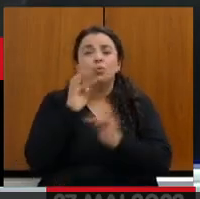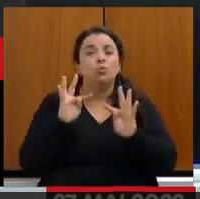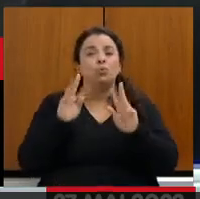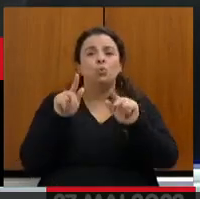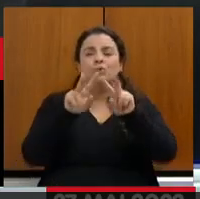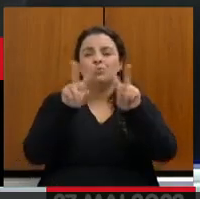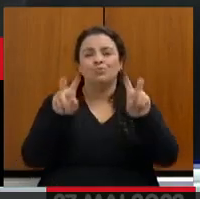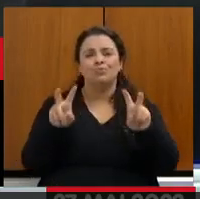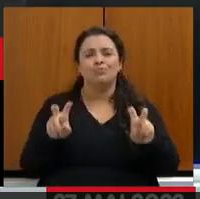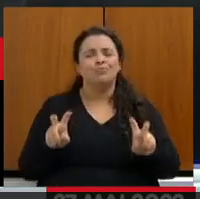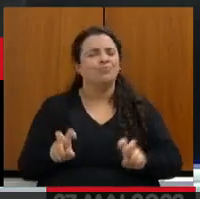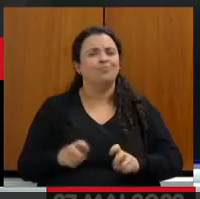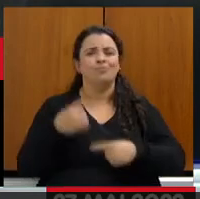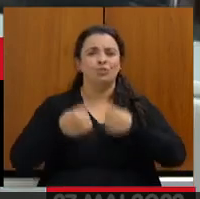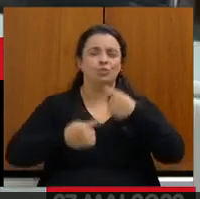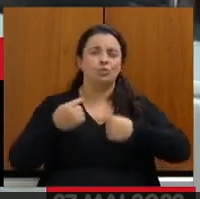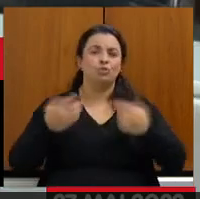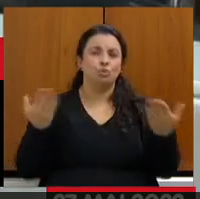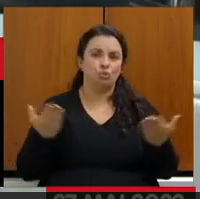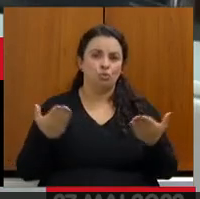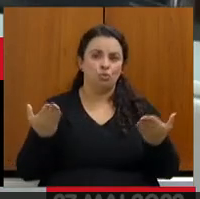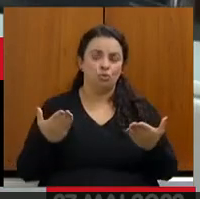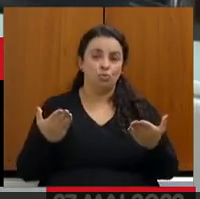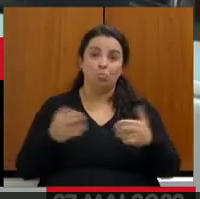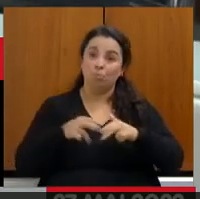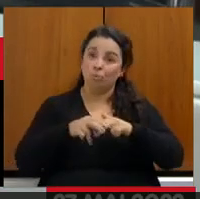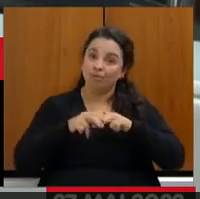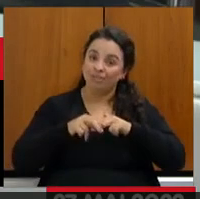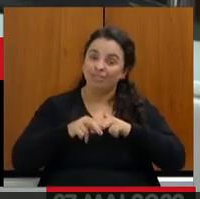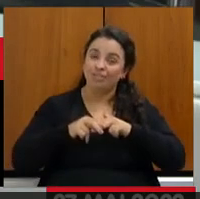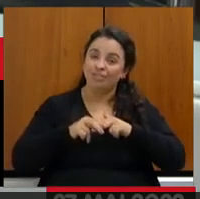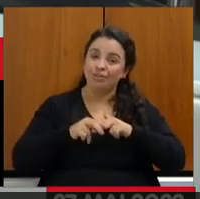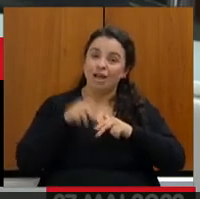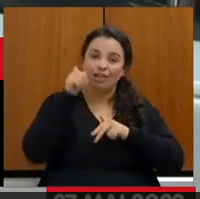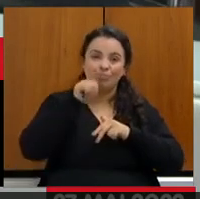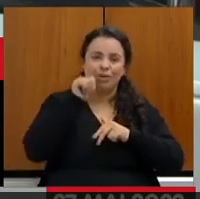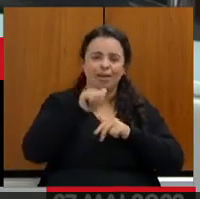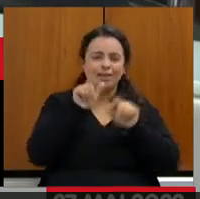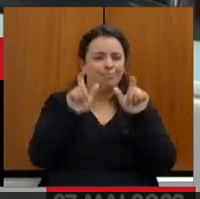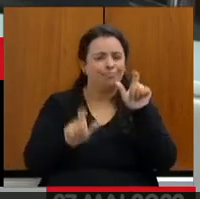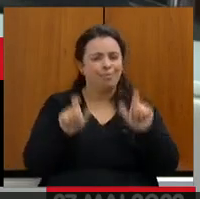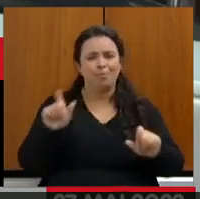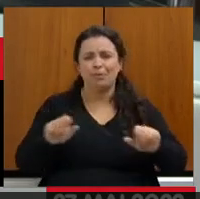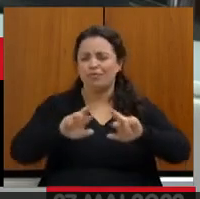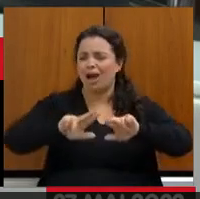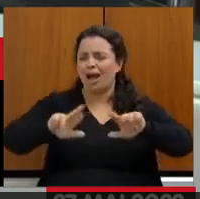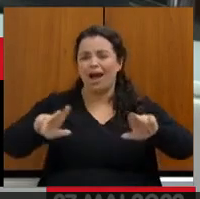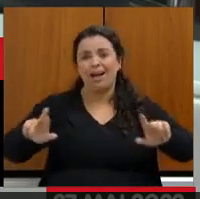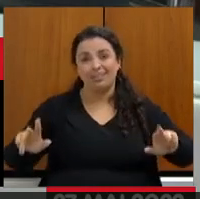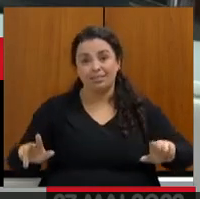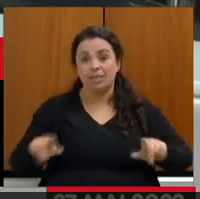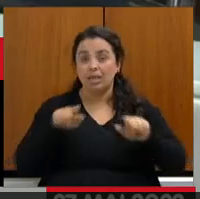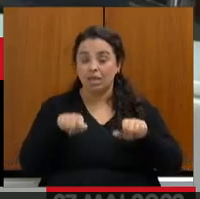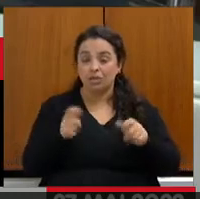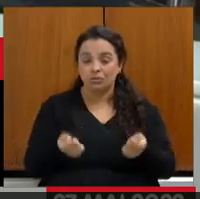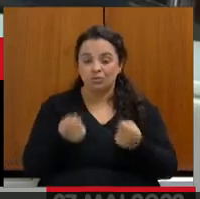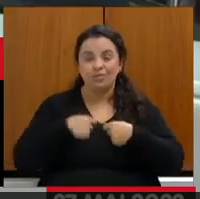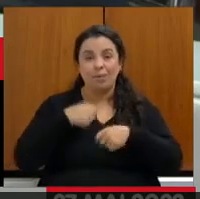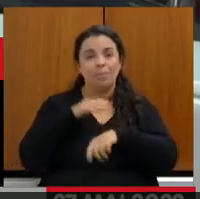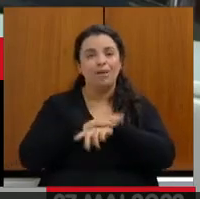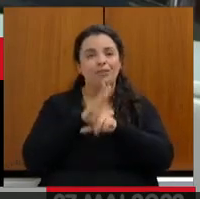tudo que foi colocado aqui pela diversidade nas nossas mulheres e isso gente só nos torna mais